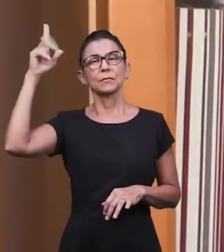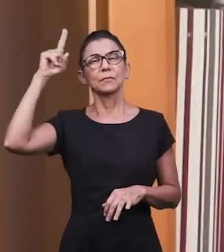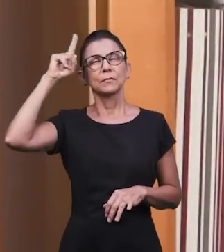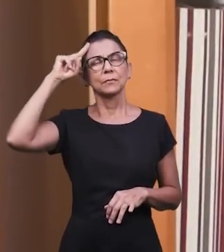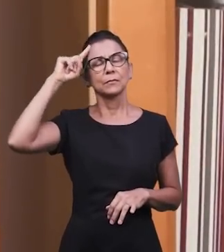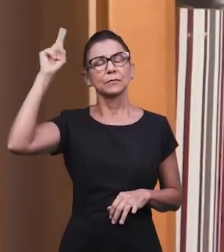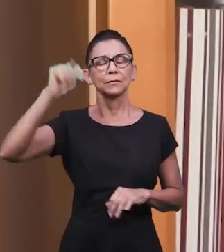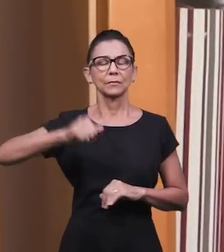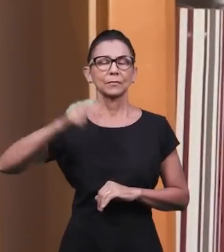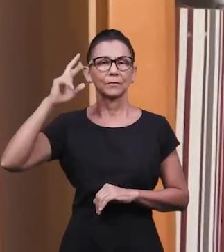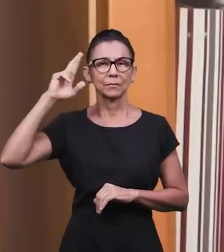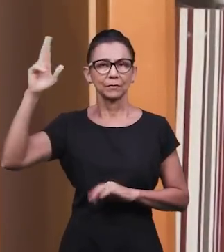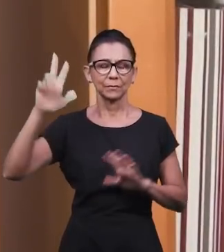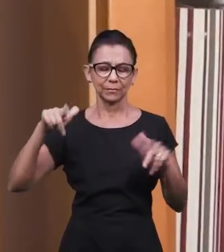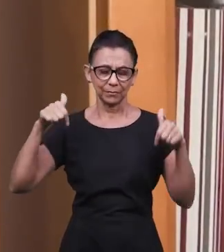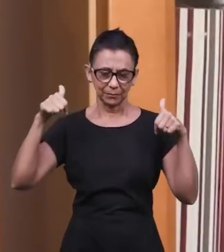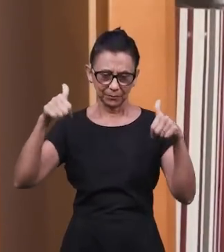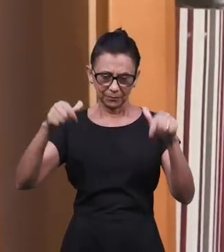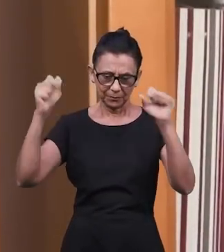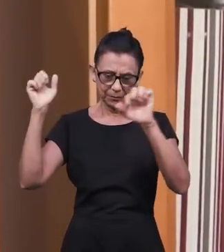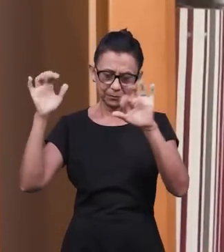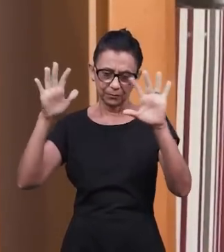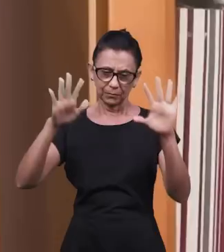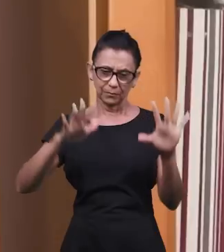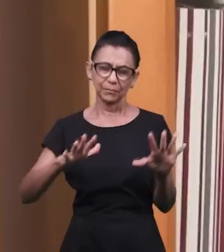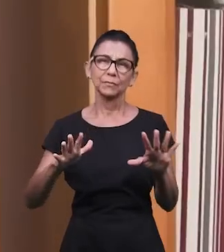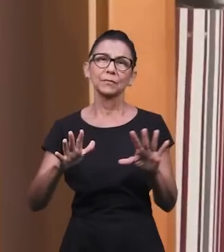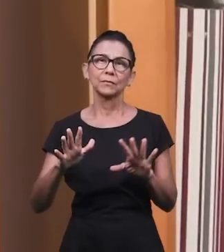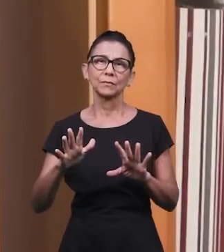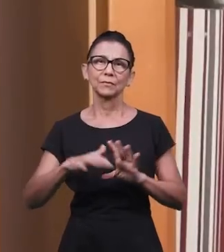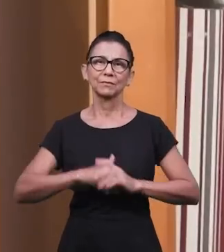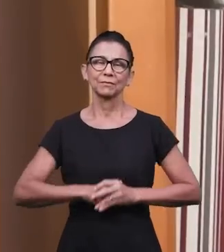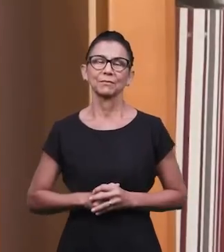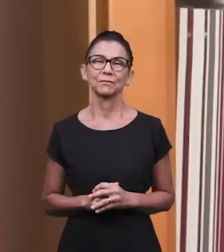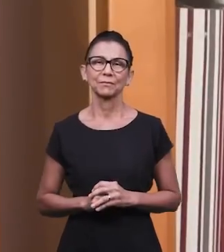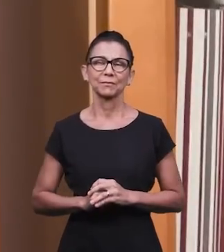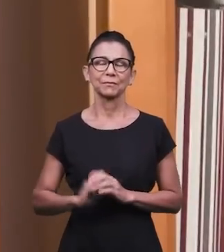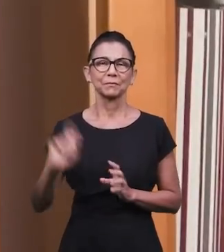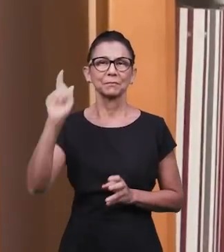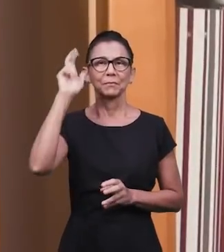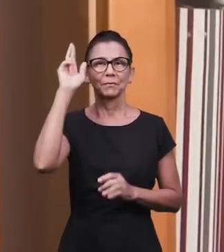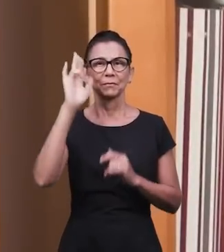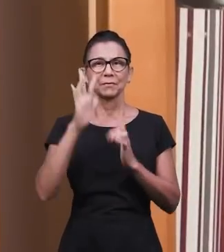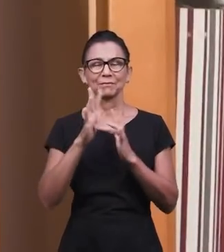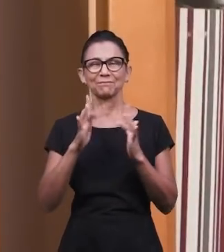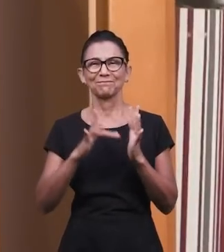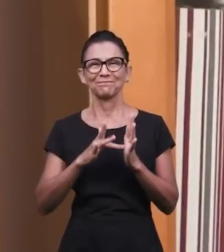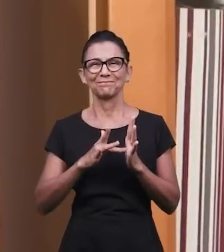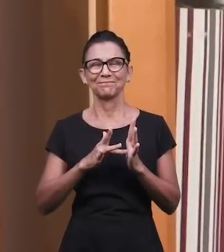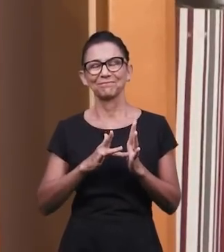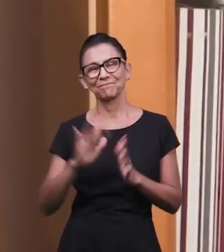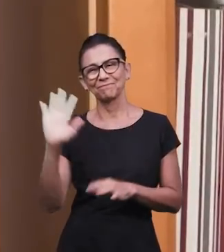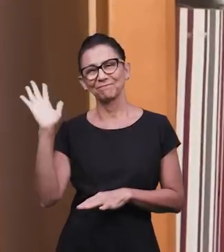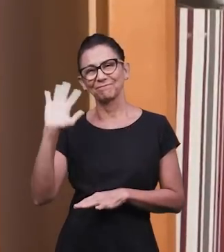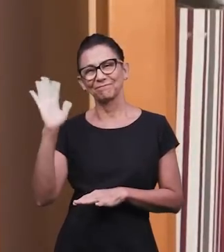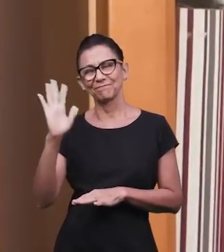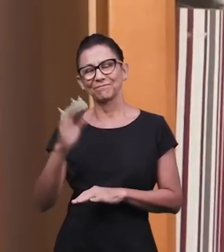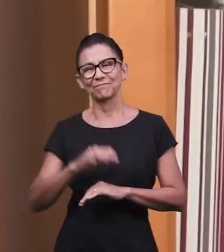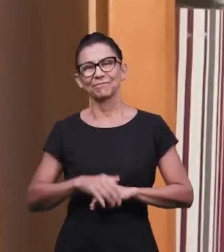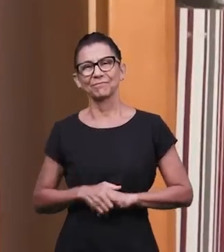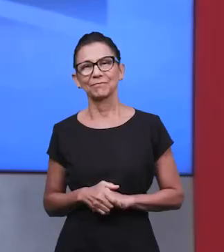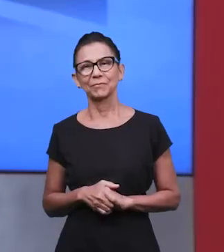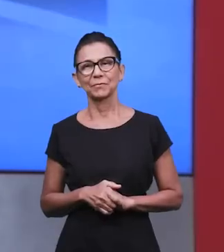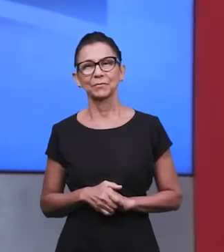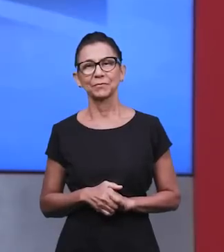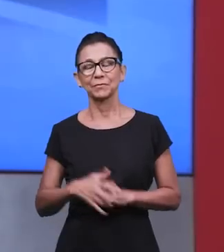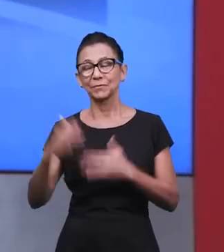cada dia o Espírito Santo tem operado mais e mais no nosso meio. A paz do Senhor Jesus e até a próxima